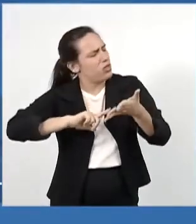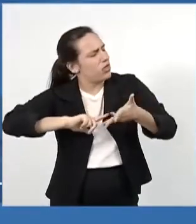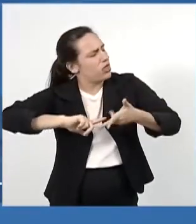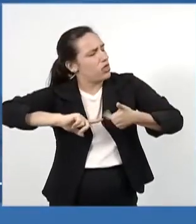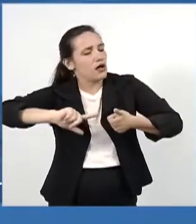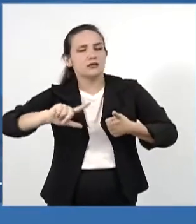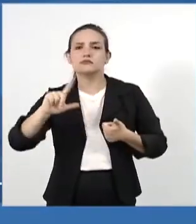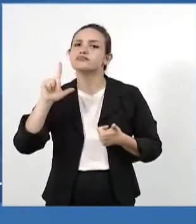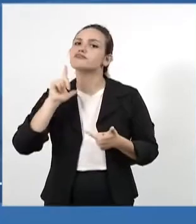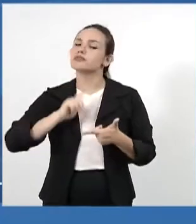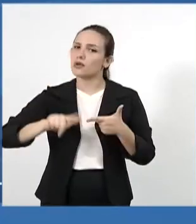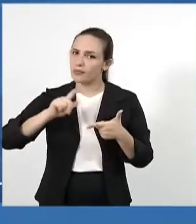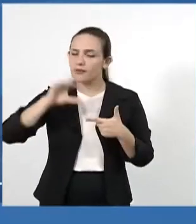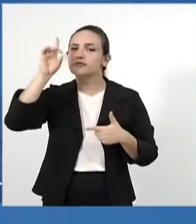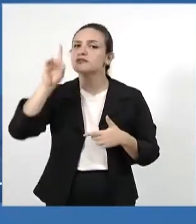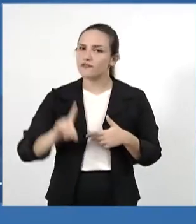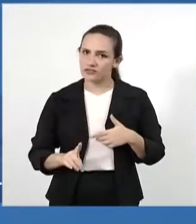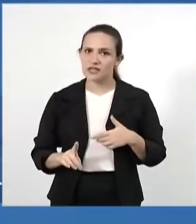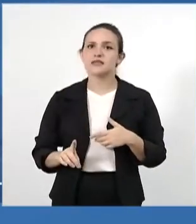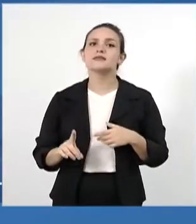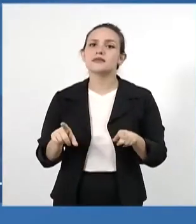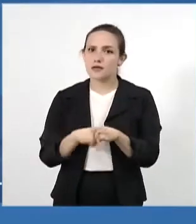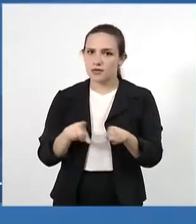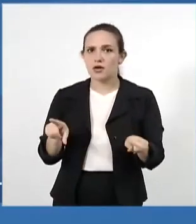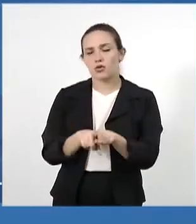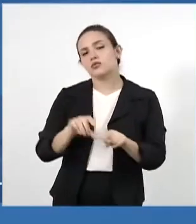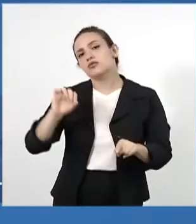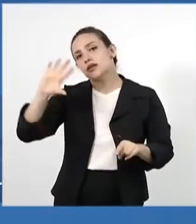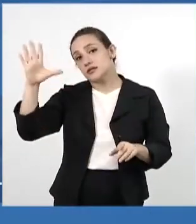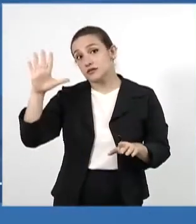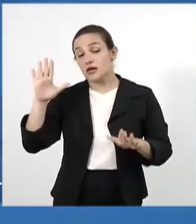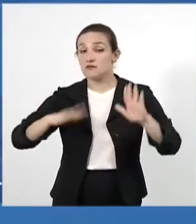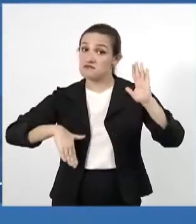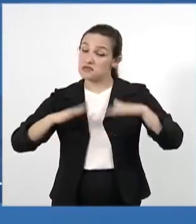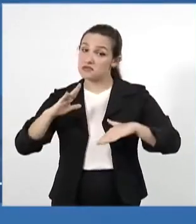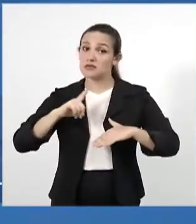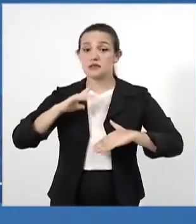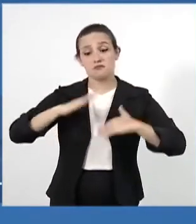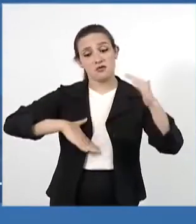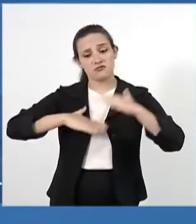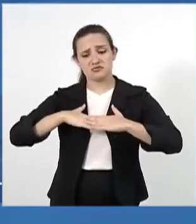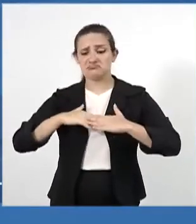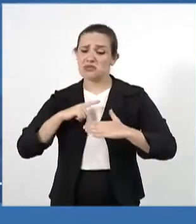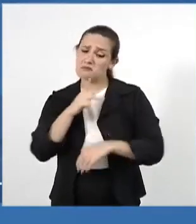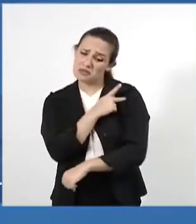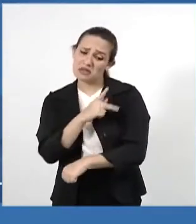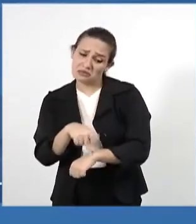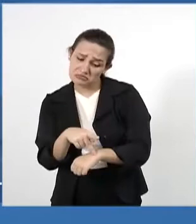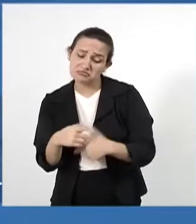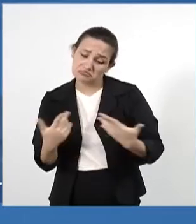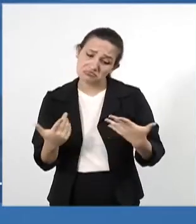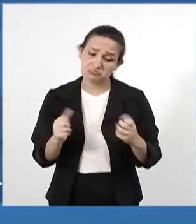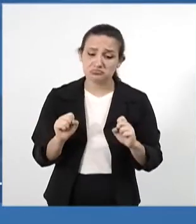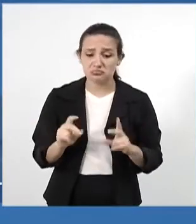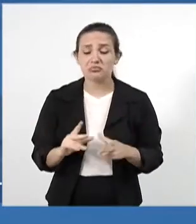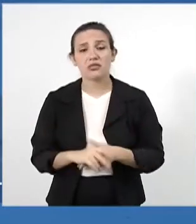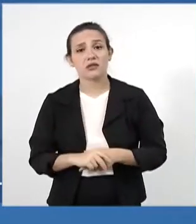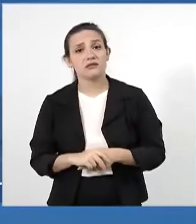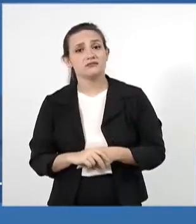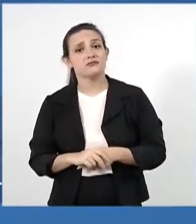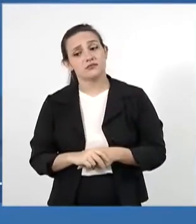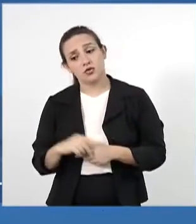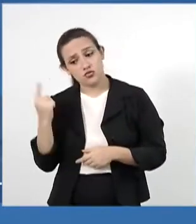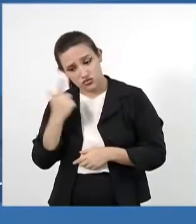deficiências e situações, e muitas vezes profissionais que têm até pedagogia, que têm uma formação numa área